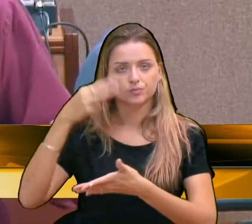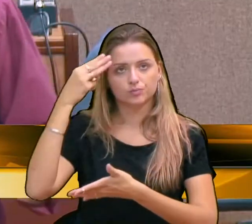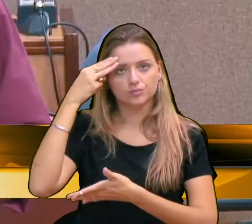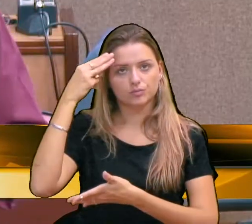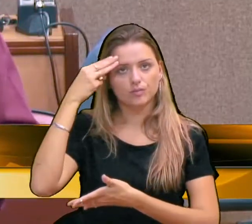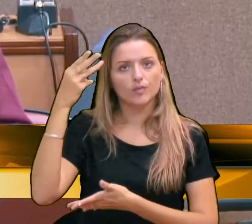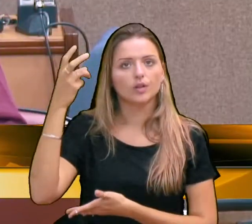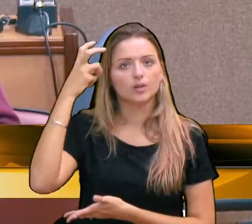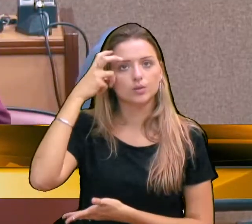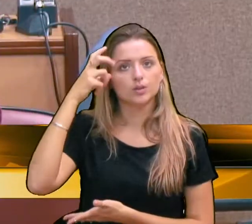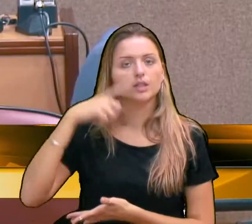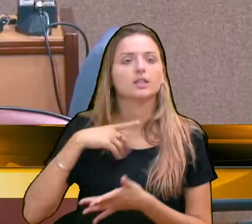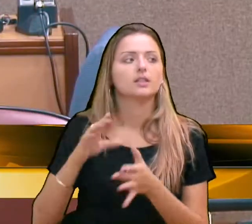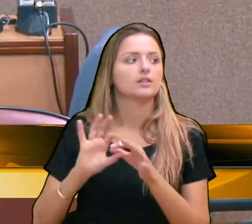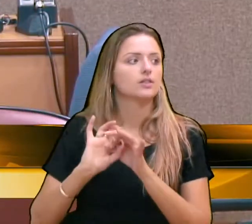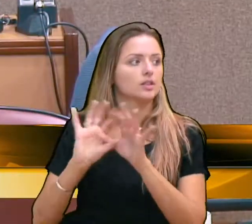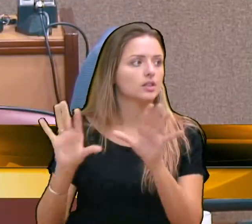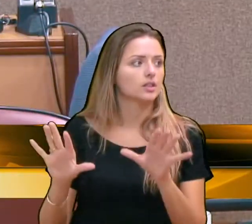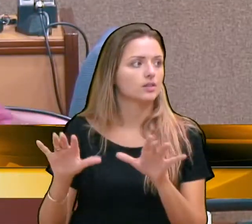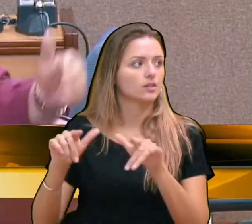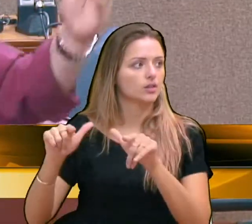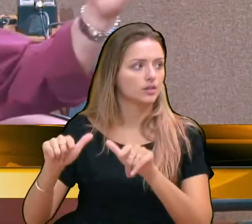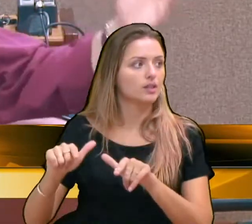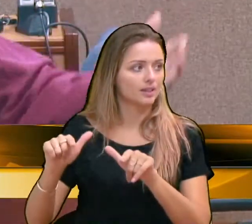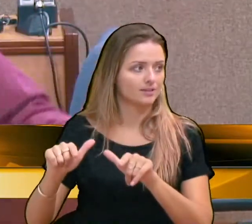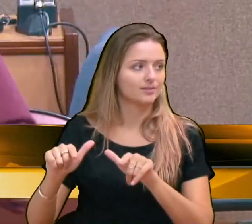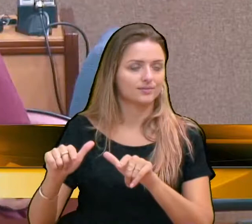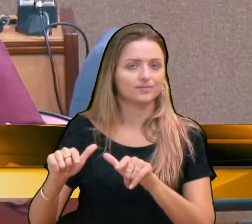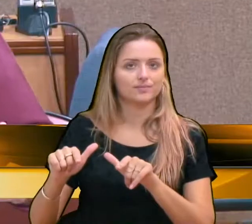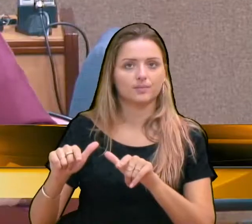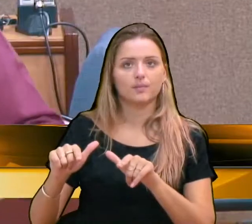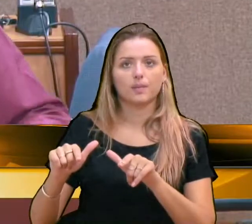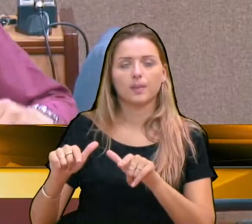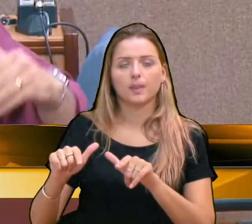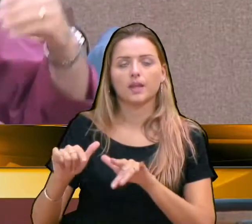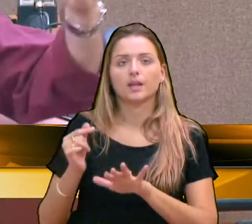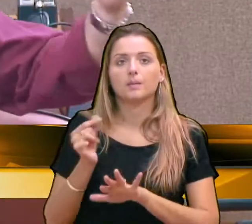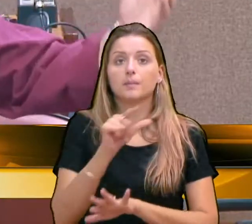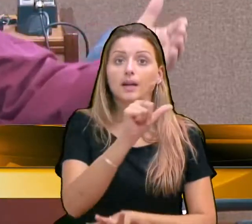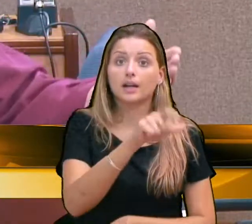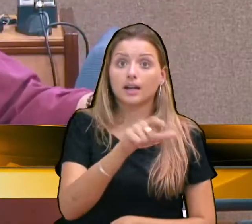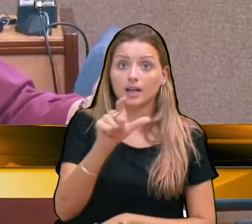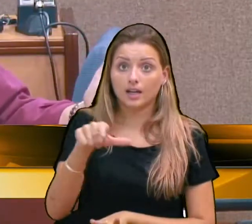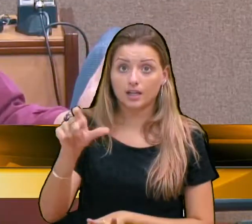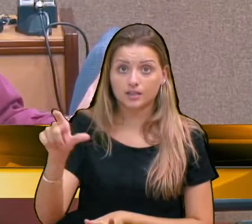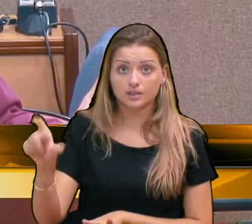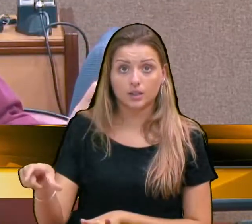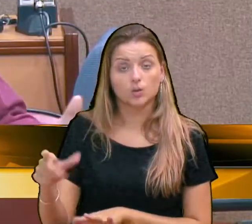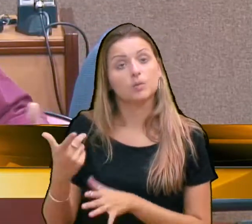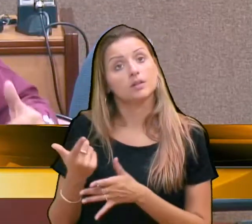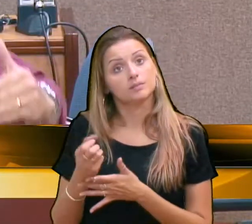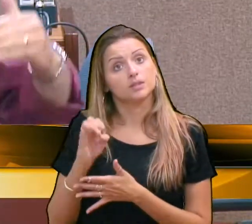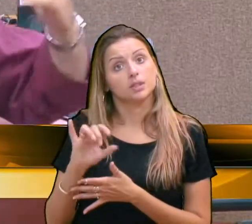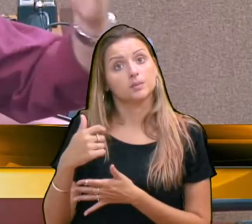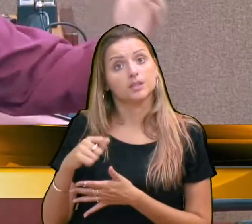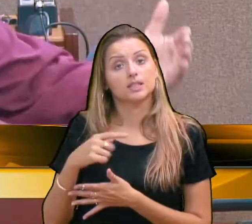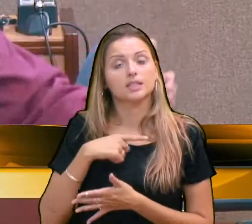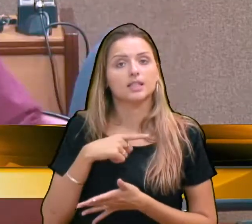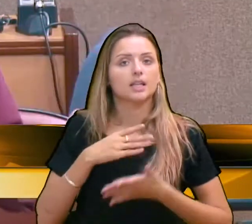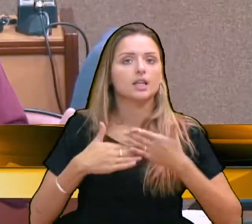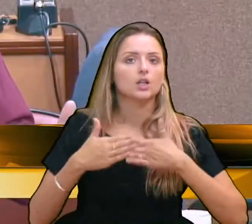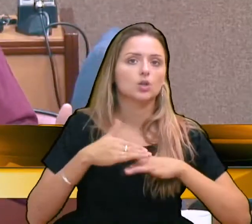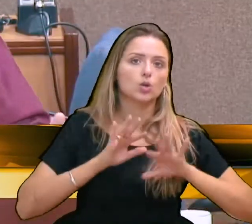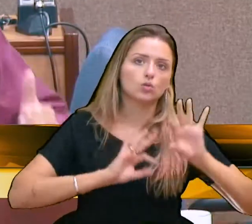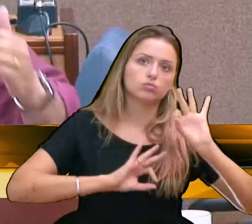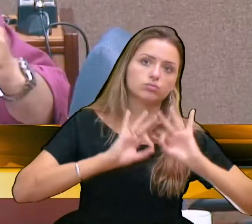deixamos à disposição o nosso centro de memória para que cada uma delas, né, tendo em visto que necessitam fazer toda uma preparação para